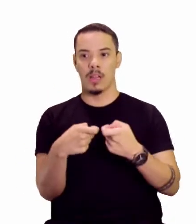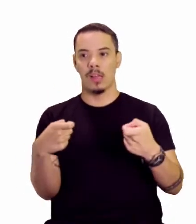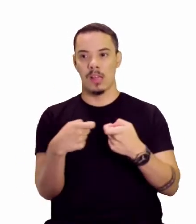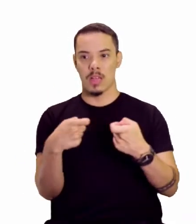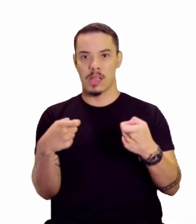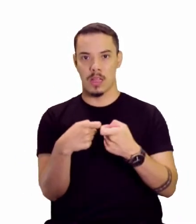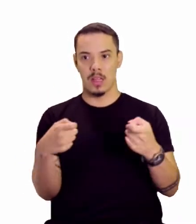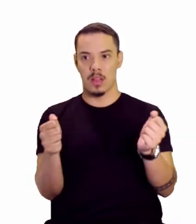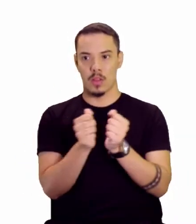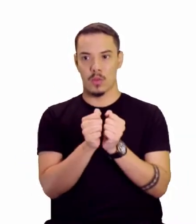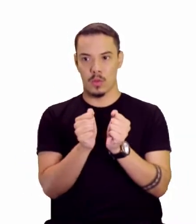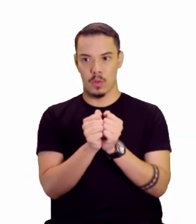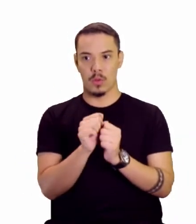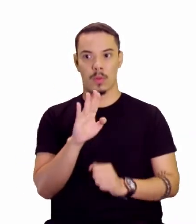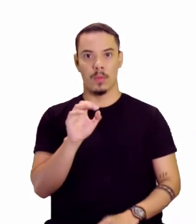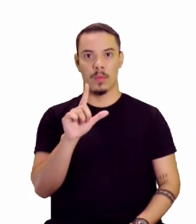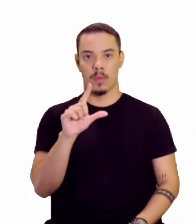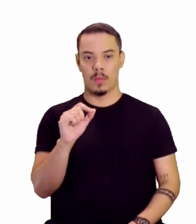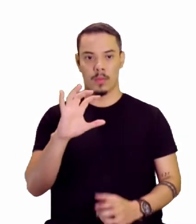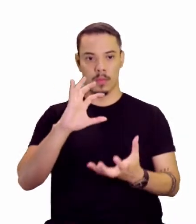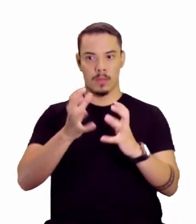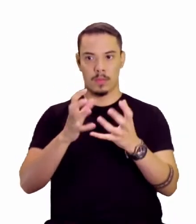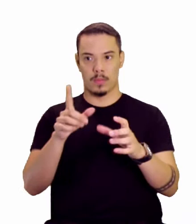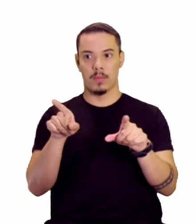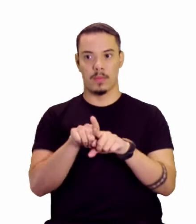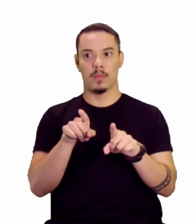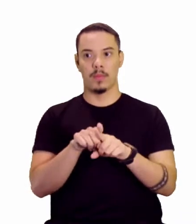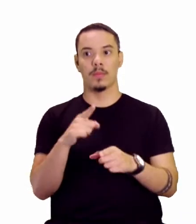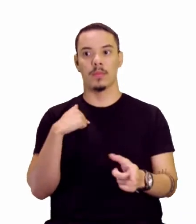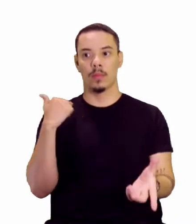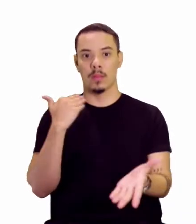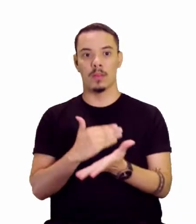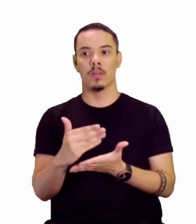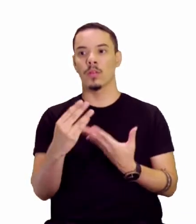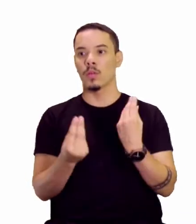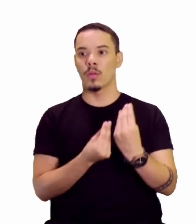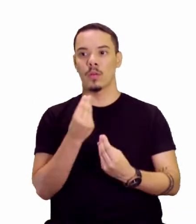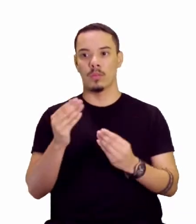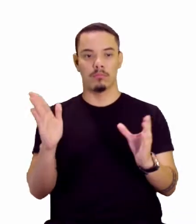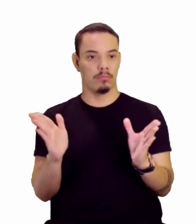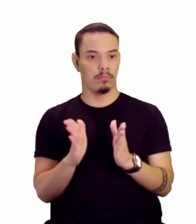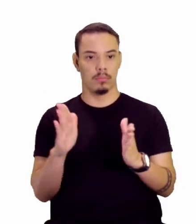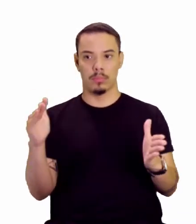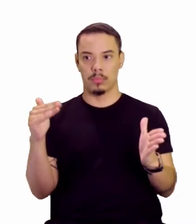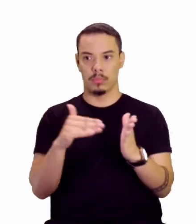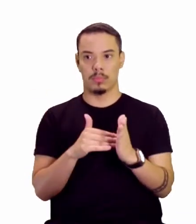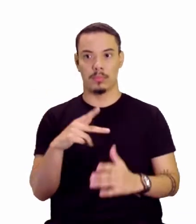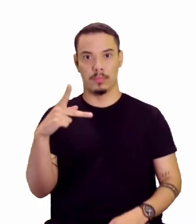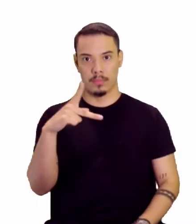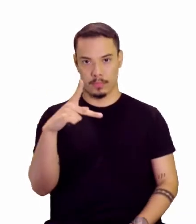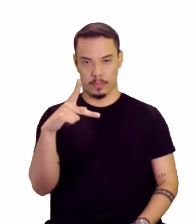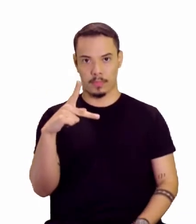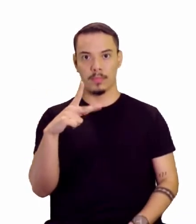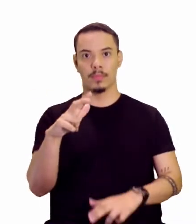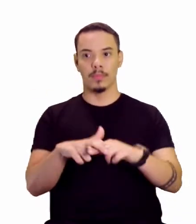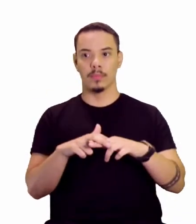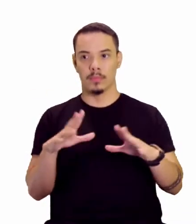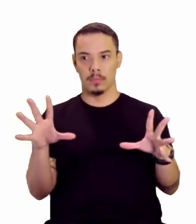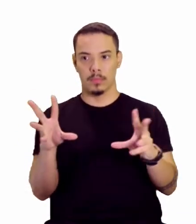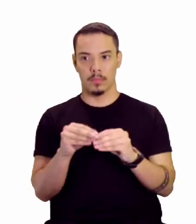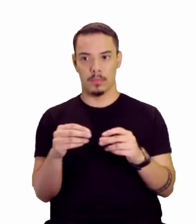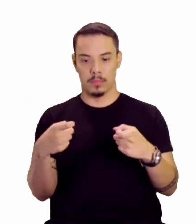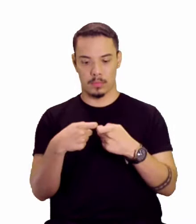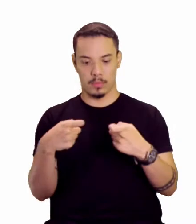bola em cima, está lá embaixo, a bolinha, né? Foi inicialmente comprimida até o ponto P. Então você comprime a